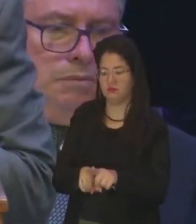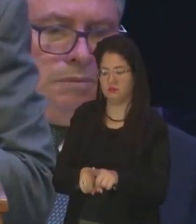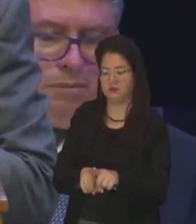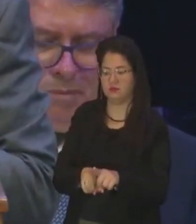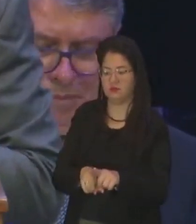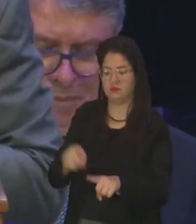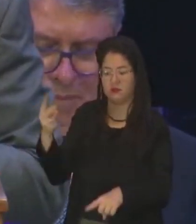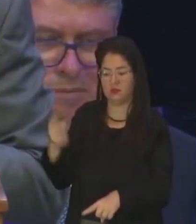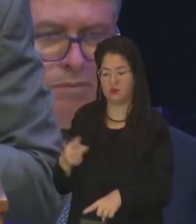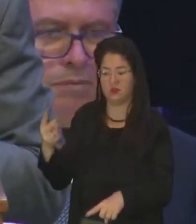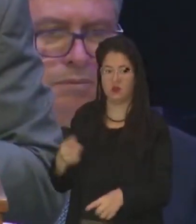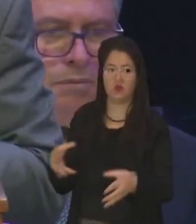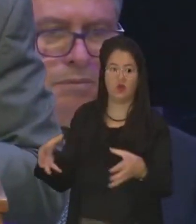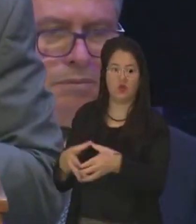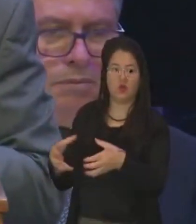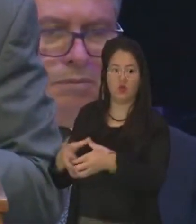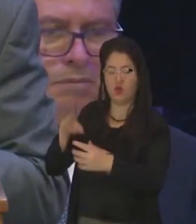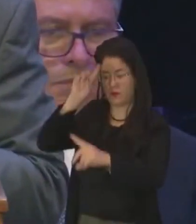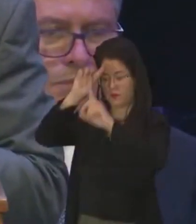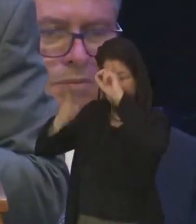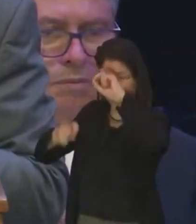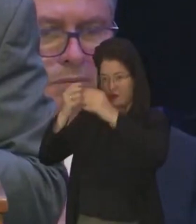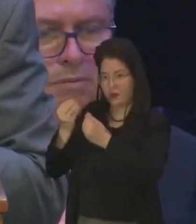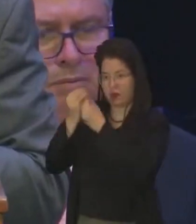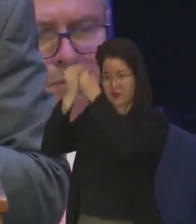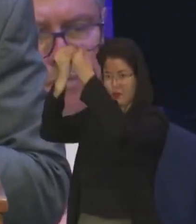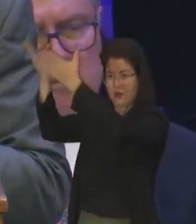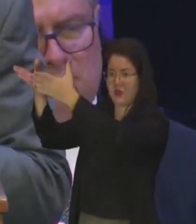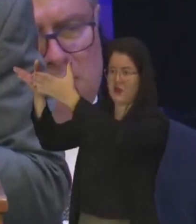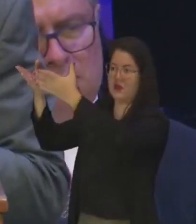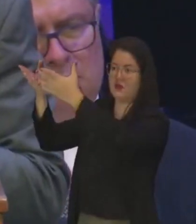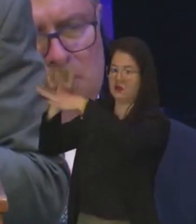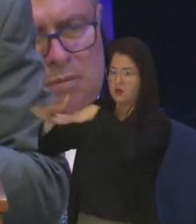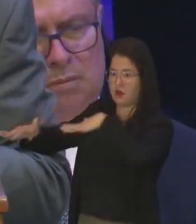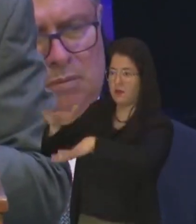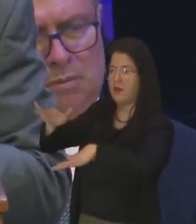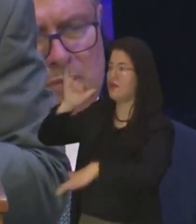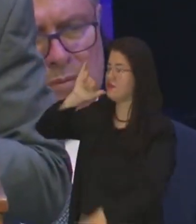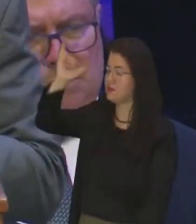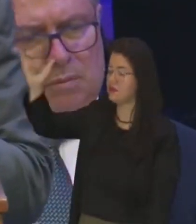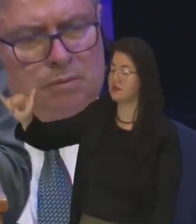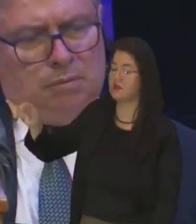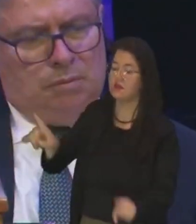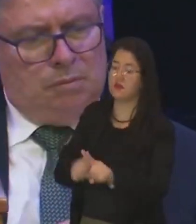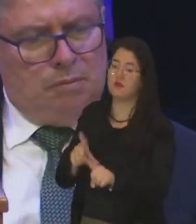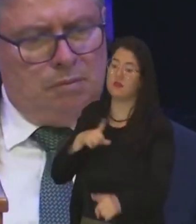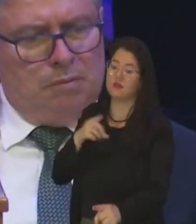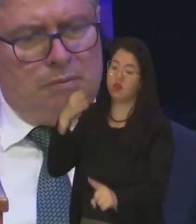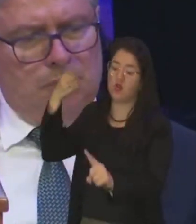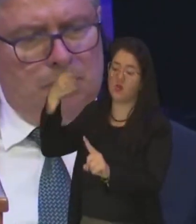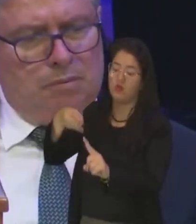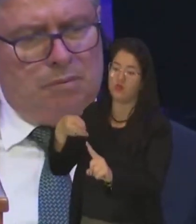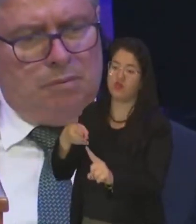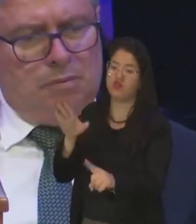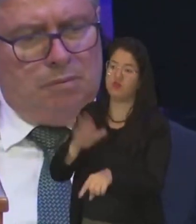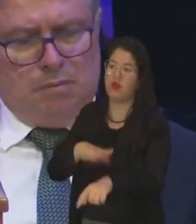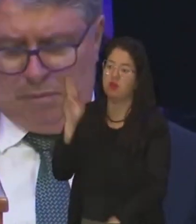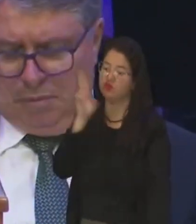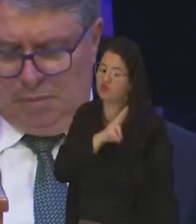O segundo conjunto de ordens, tributai, trazei ofertas, adorai, tremei, dizei, vem seguido de uma razão um pouco mais